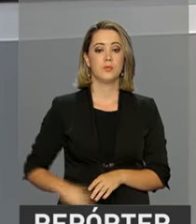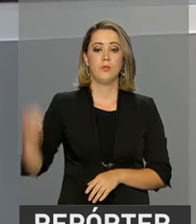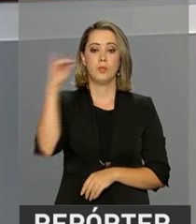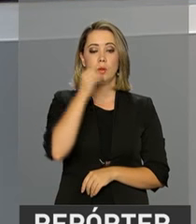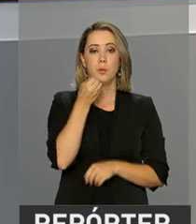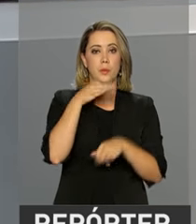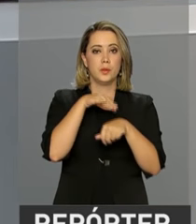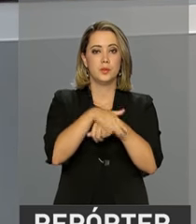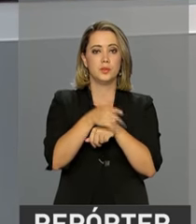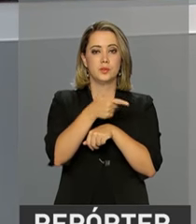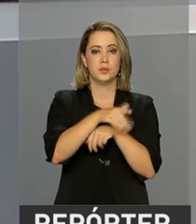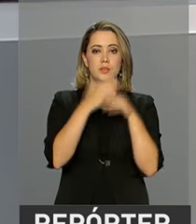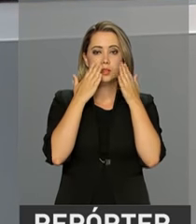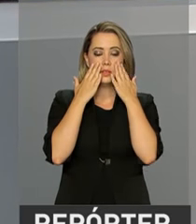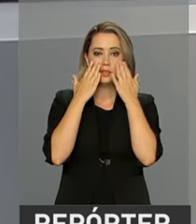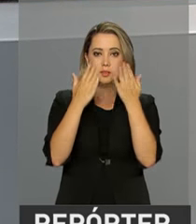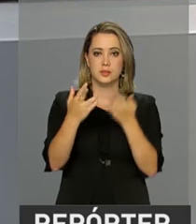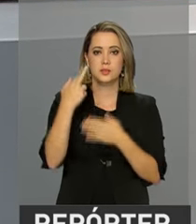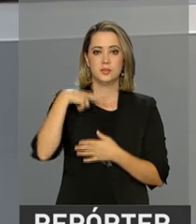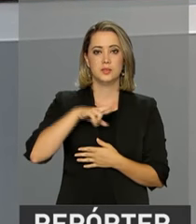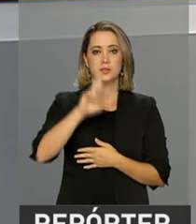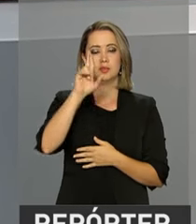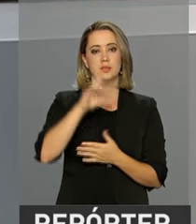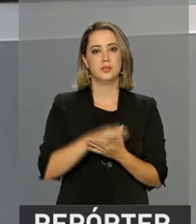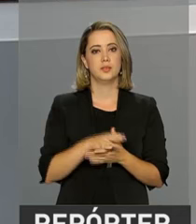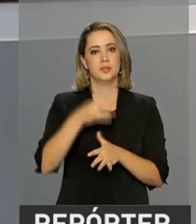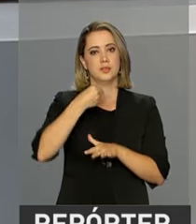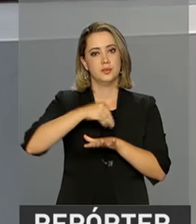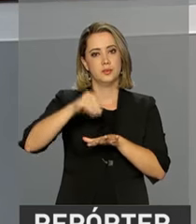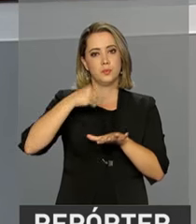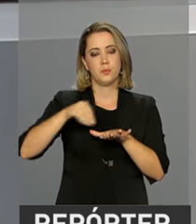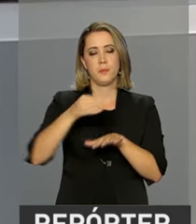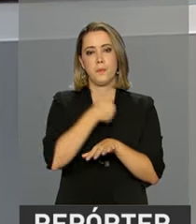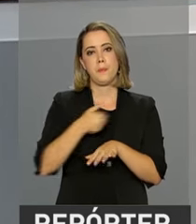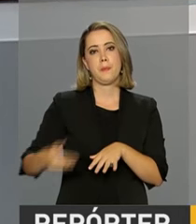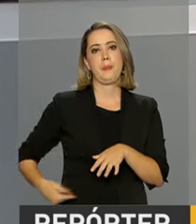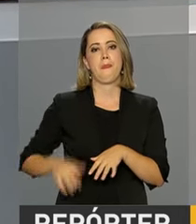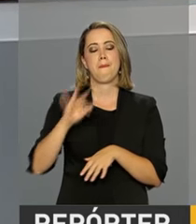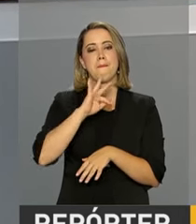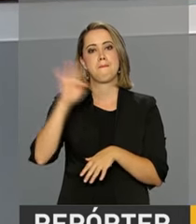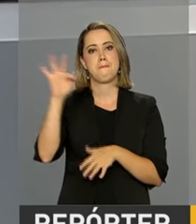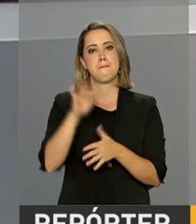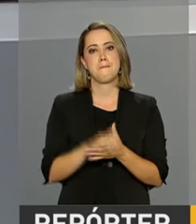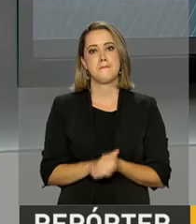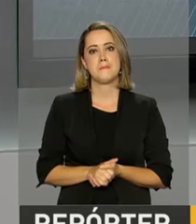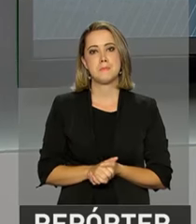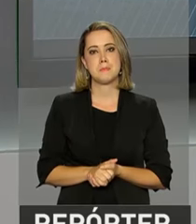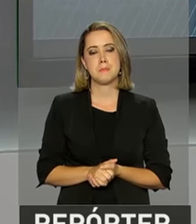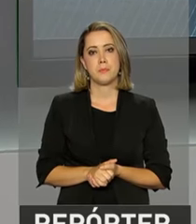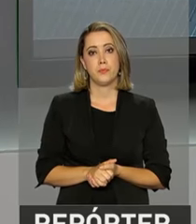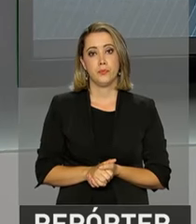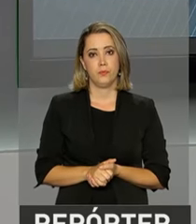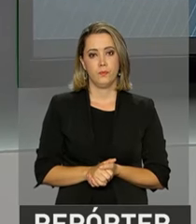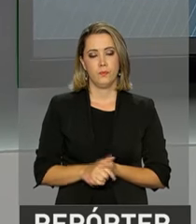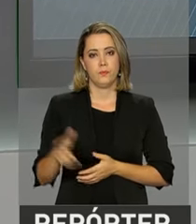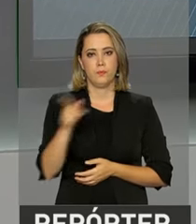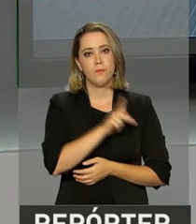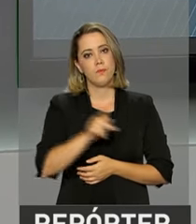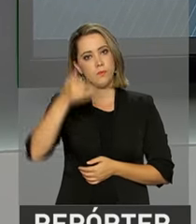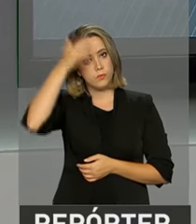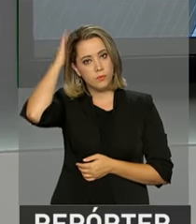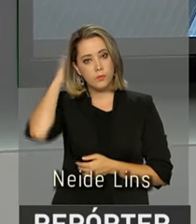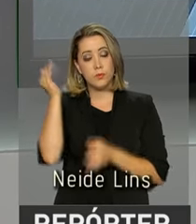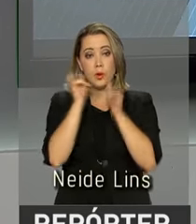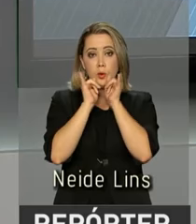Olá, boa noite. No ar, mais uma edição do Repórter NBR com as notícias do governo federal. O presidente